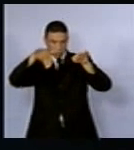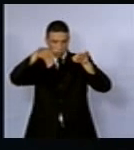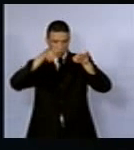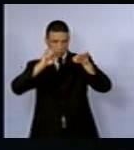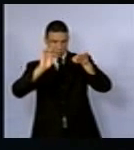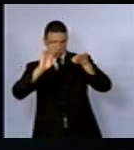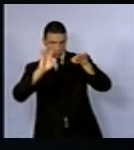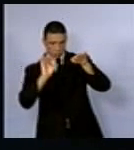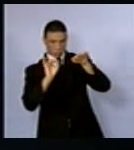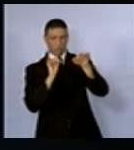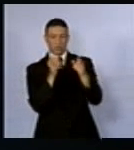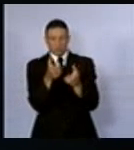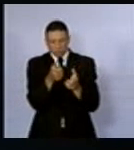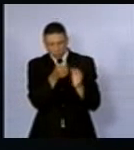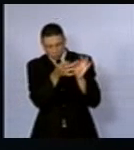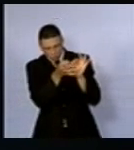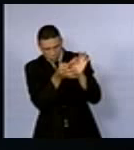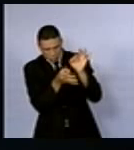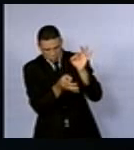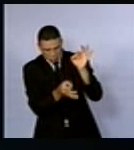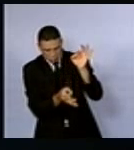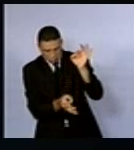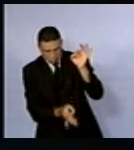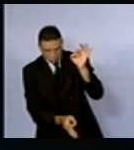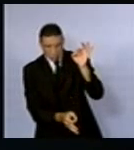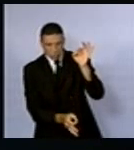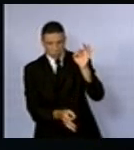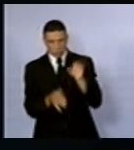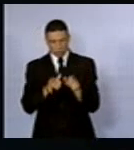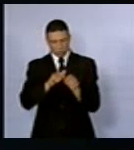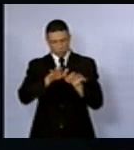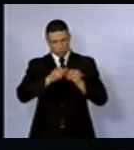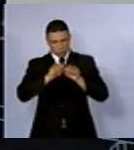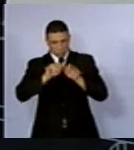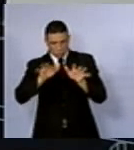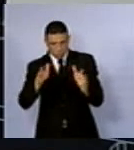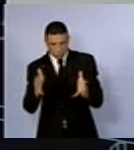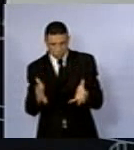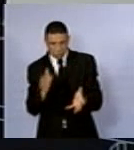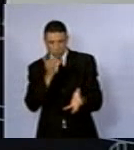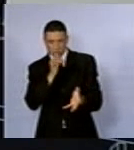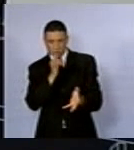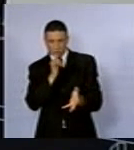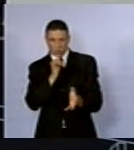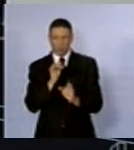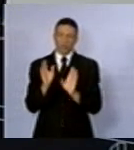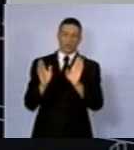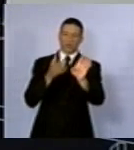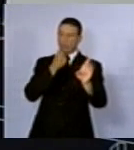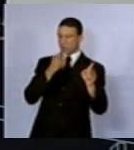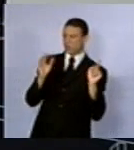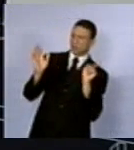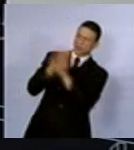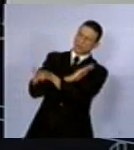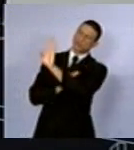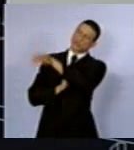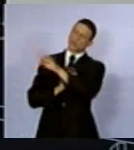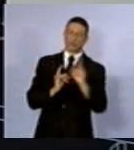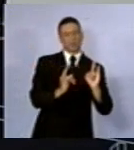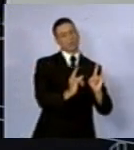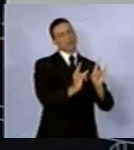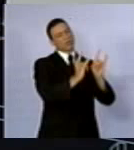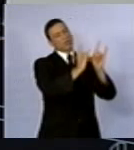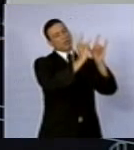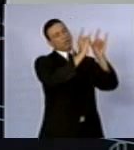o aparelho medidor de campo magnético e se faz a medição. Não há uma referência, então, do ponto de vista de um edifício que